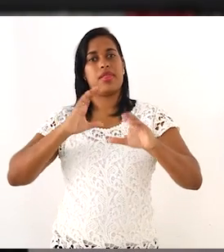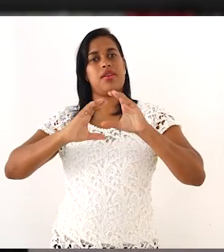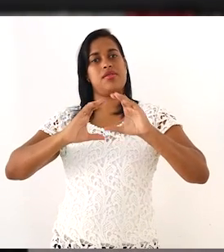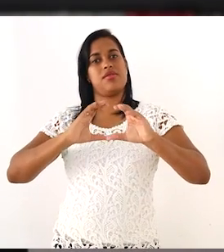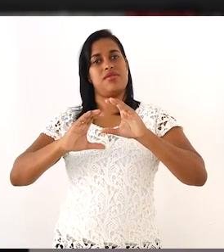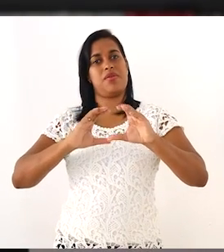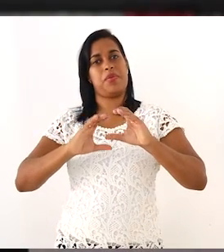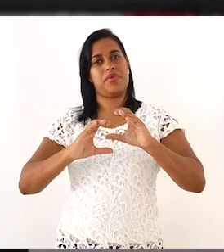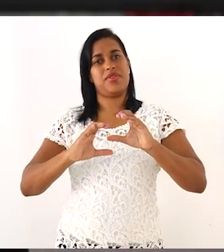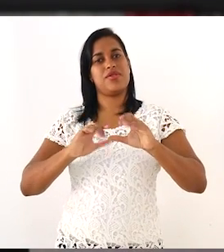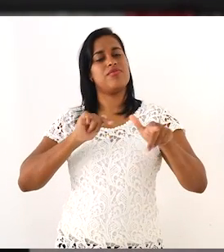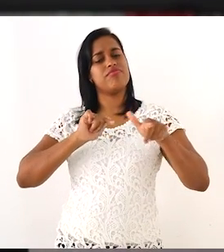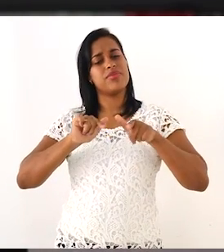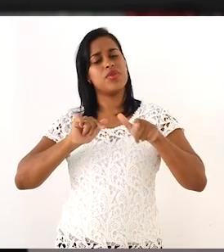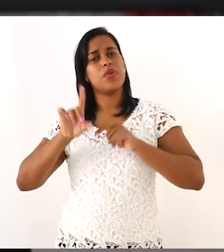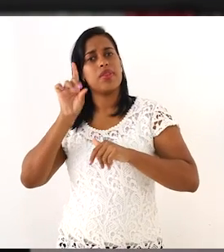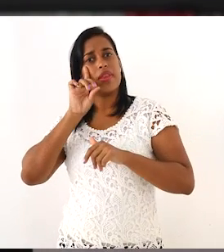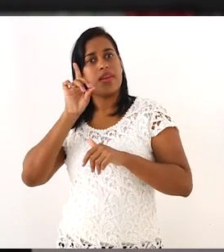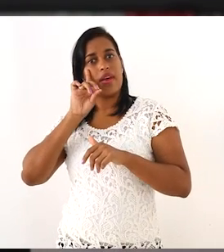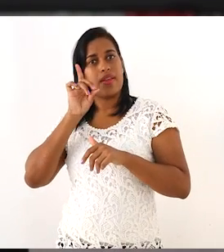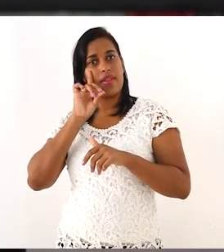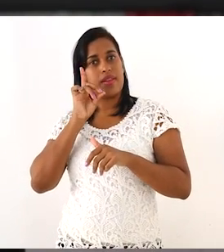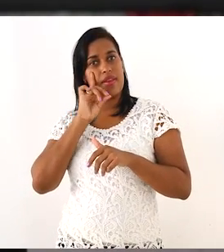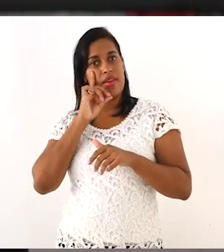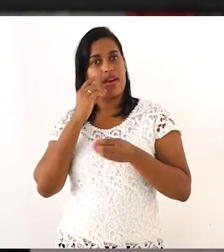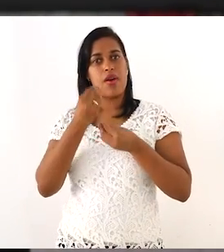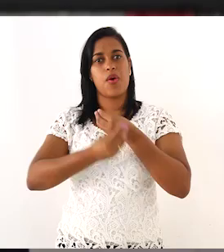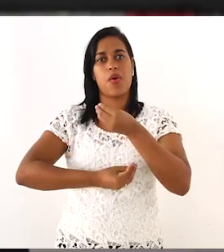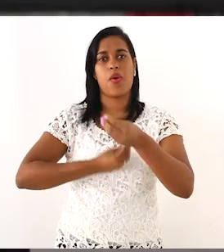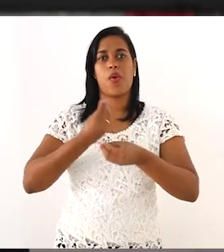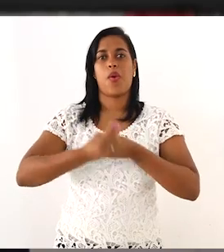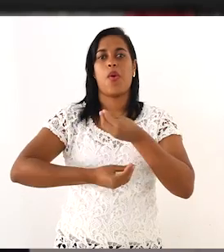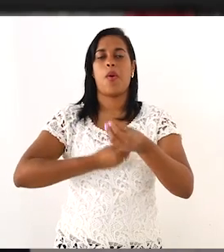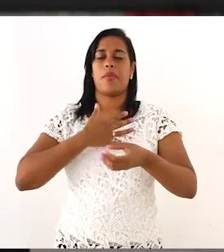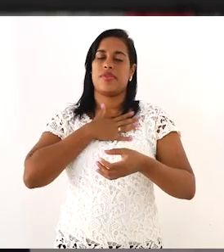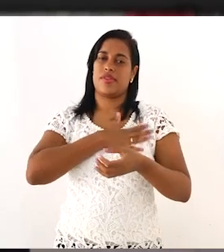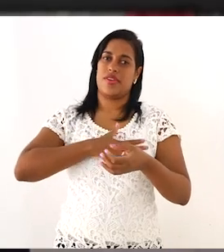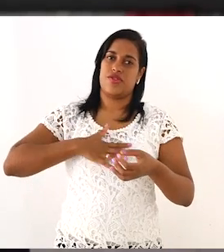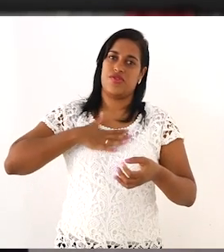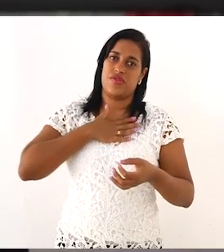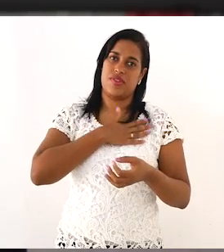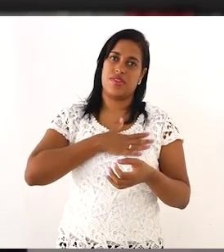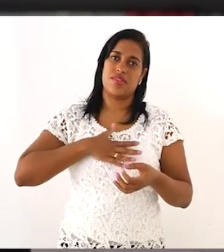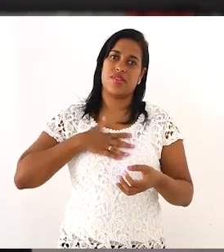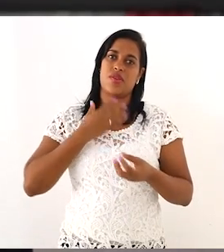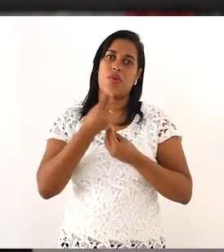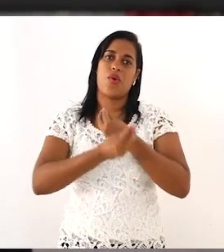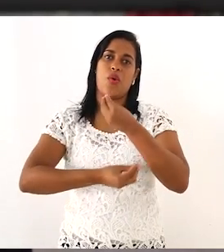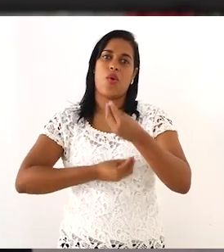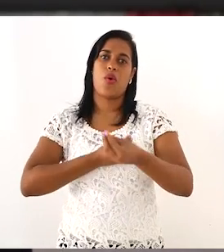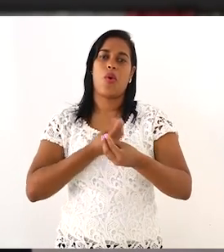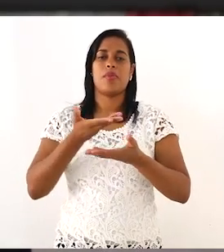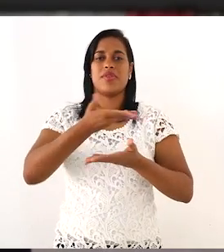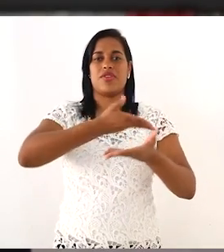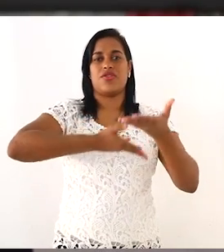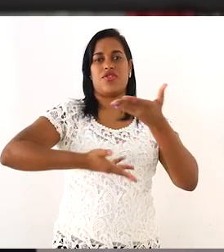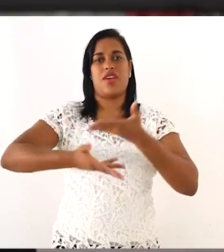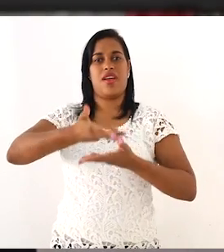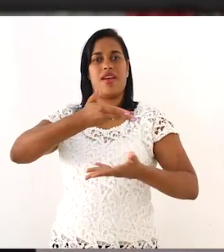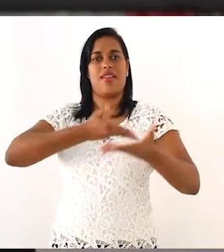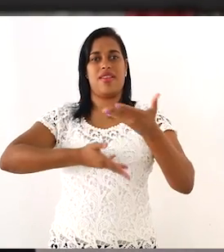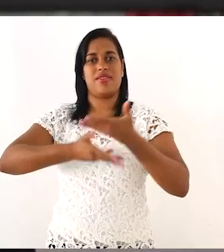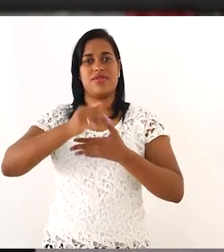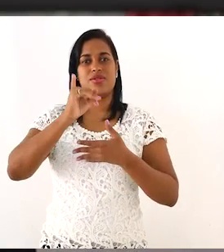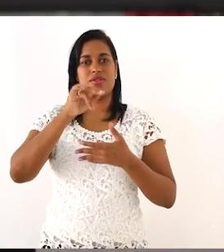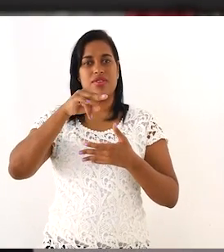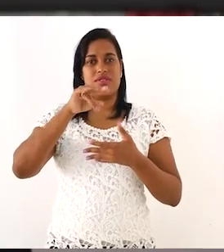comunicacional em ação, porque ela obtém certo grau de satisfação a partir de ambas as relações, a